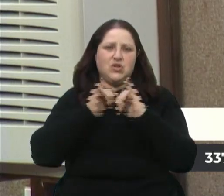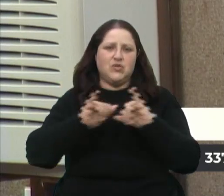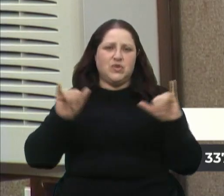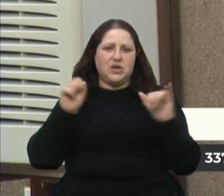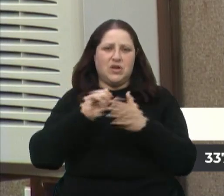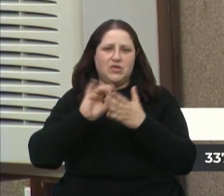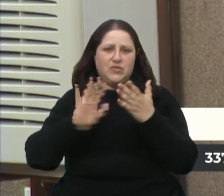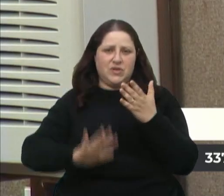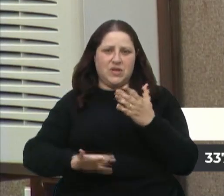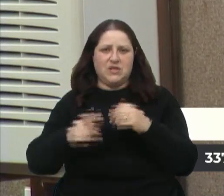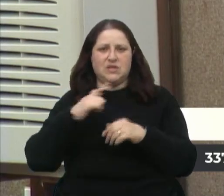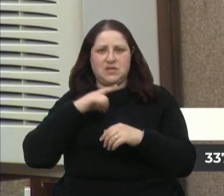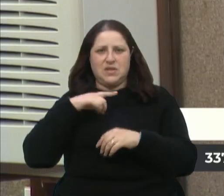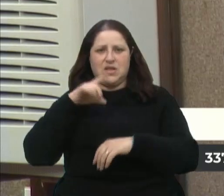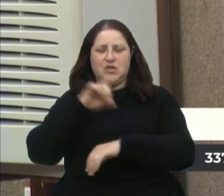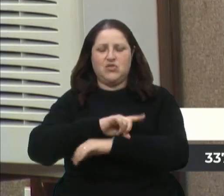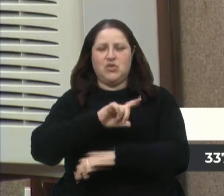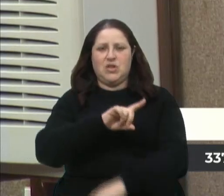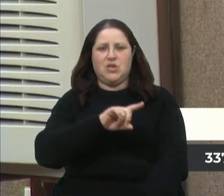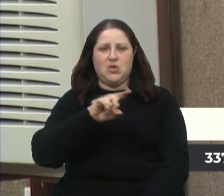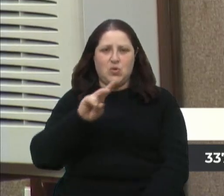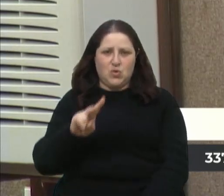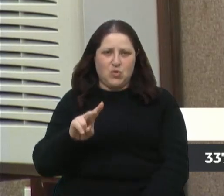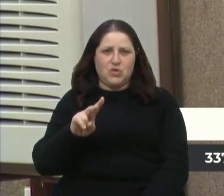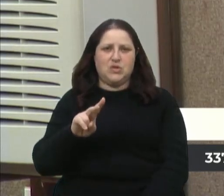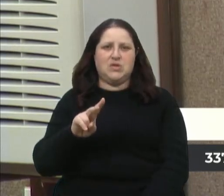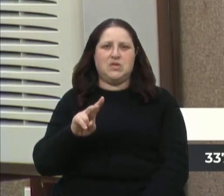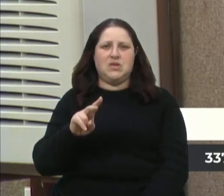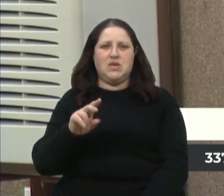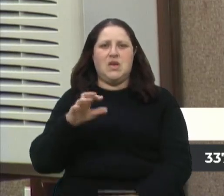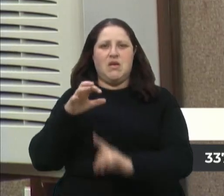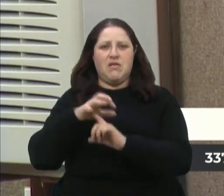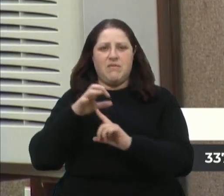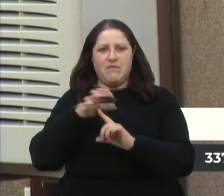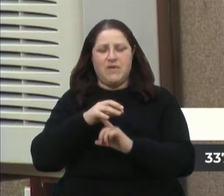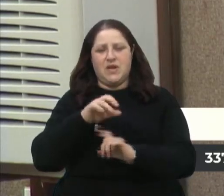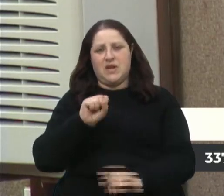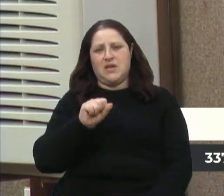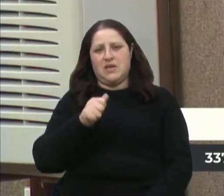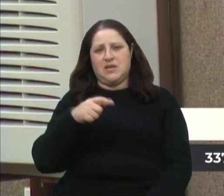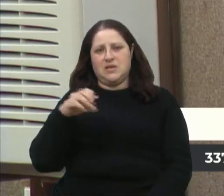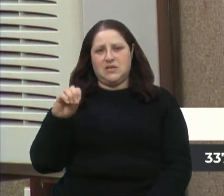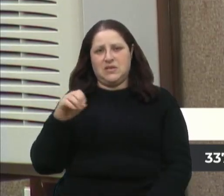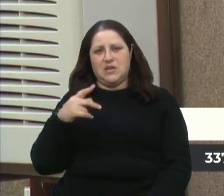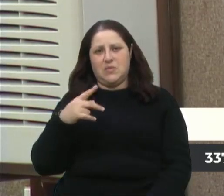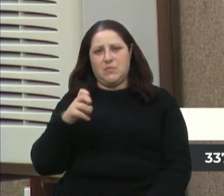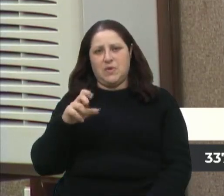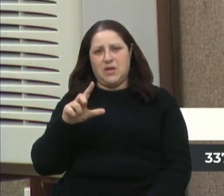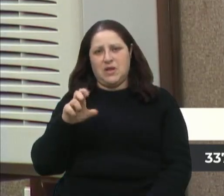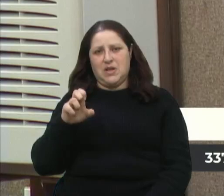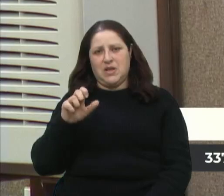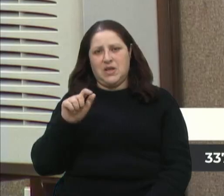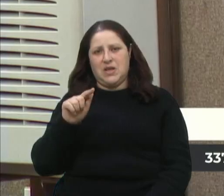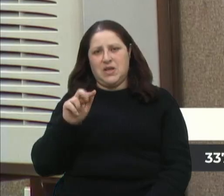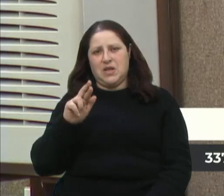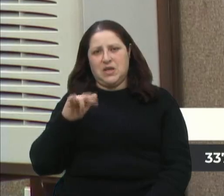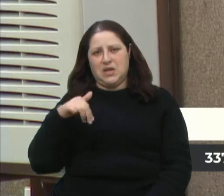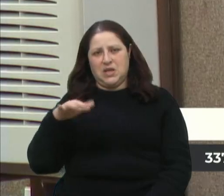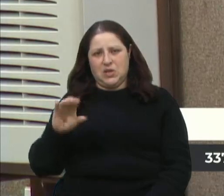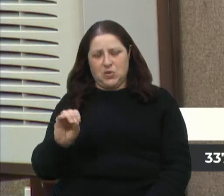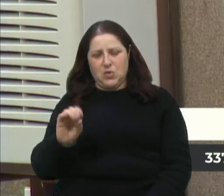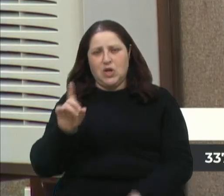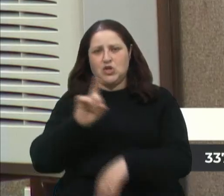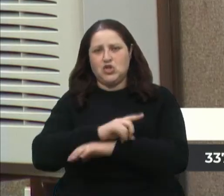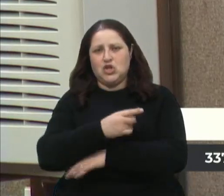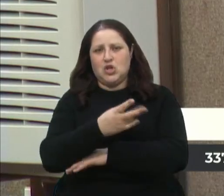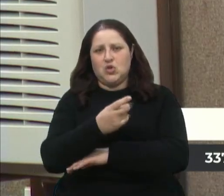atividades. Terá dia 12, então, a Feira de São Pelegrino, né? Então, dia 12 de